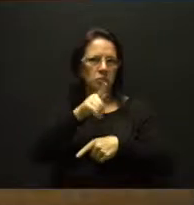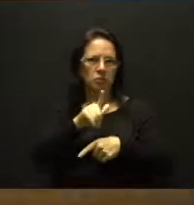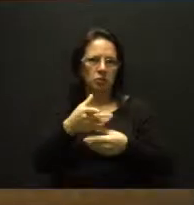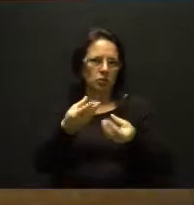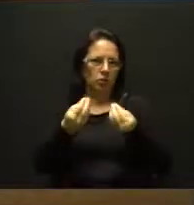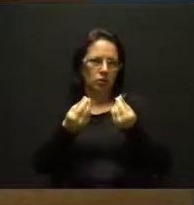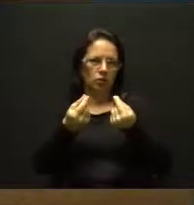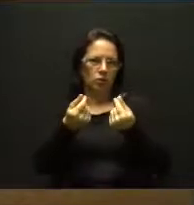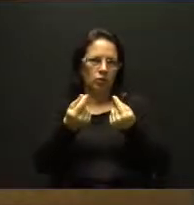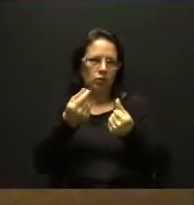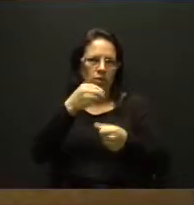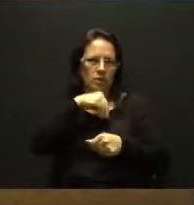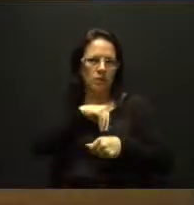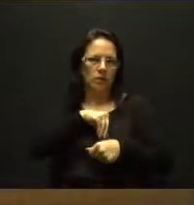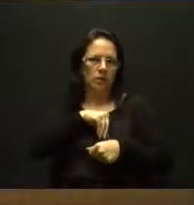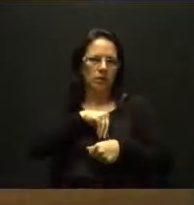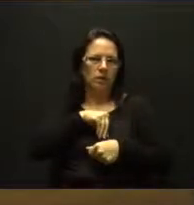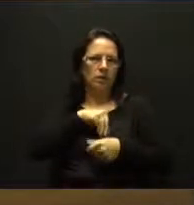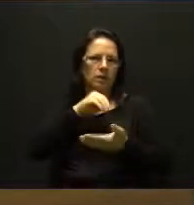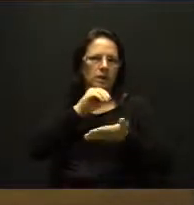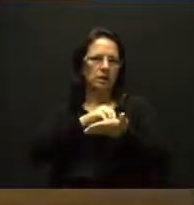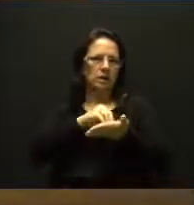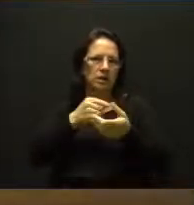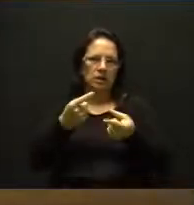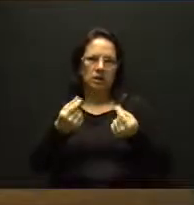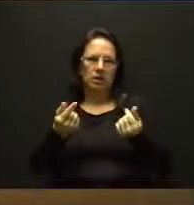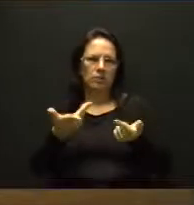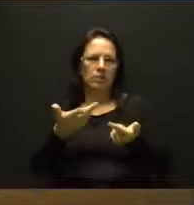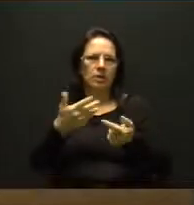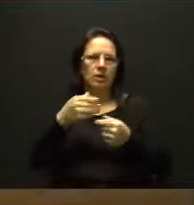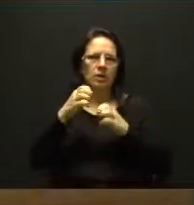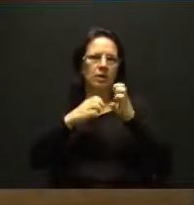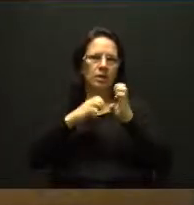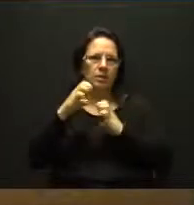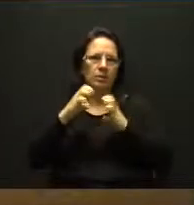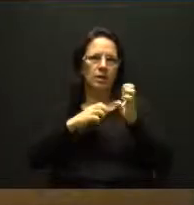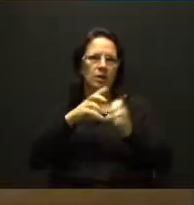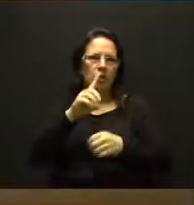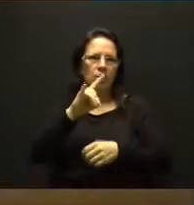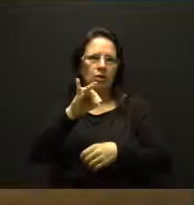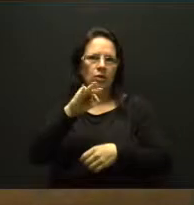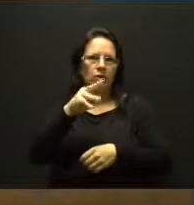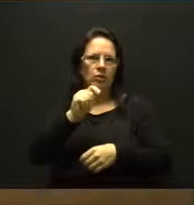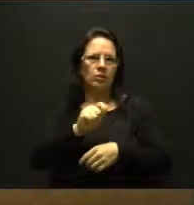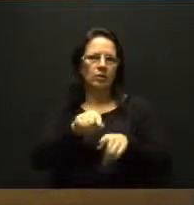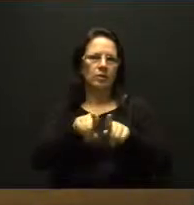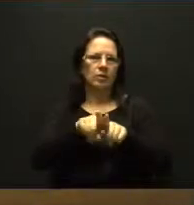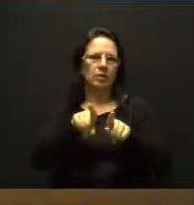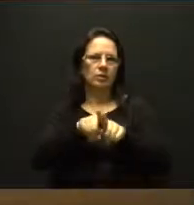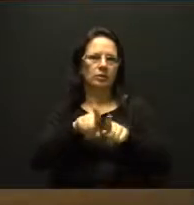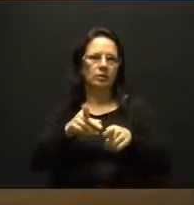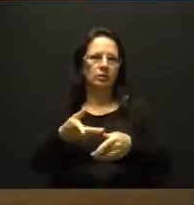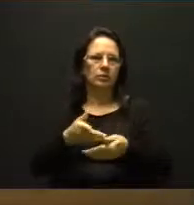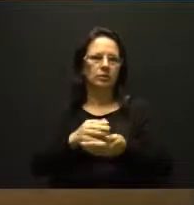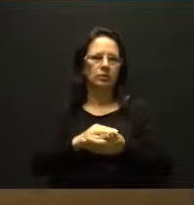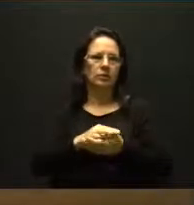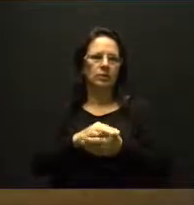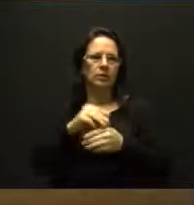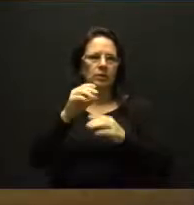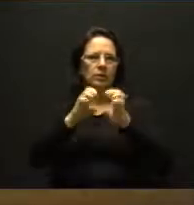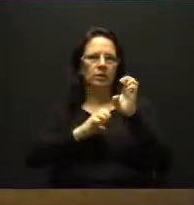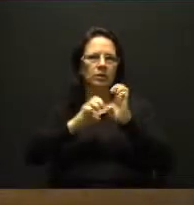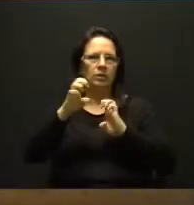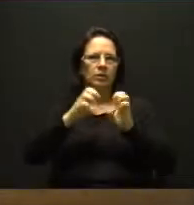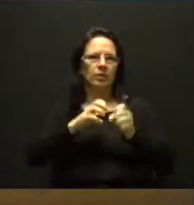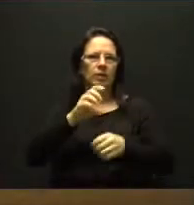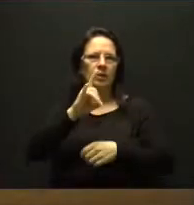são funcionários sem receber a empresa efeito em dívida com seus fornecedores da empresa que tem dívidas